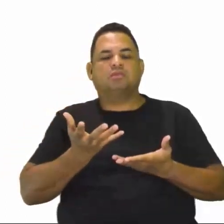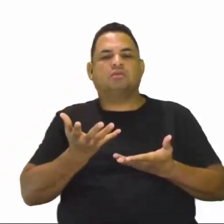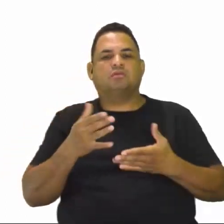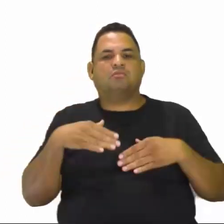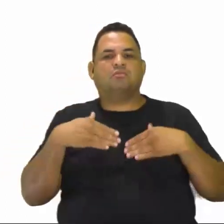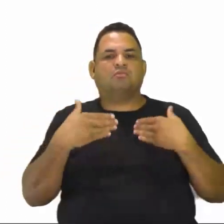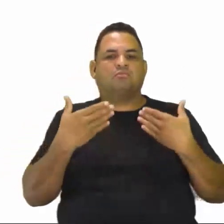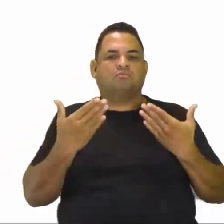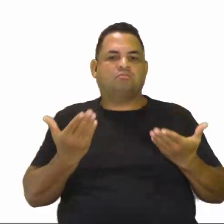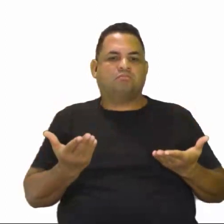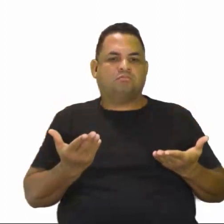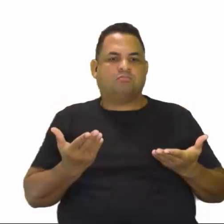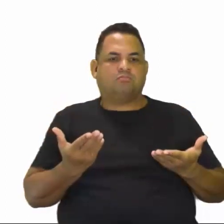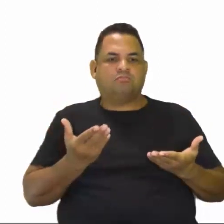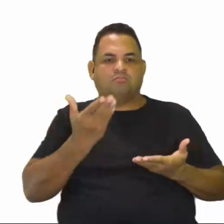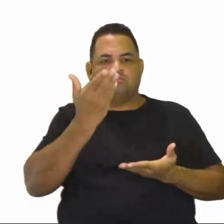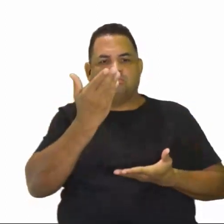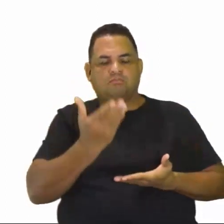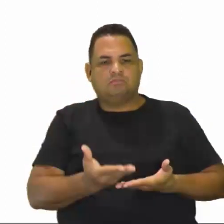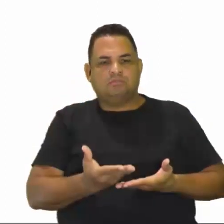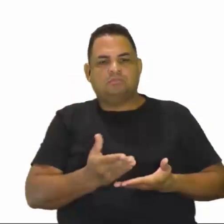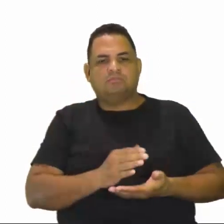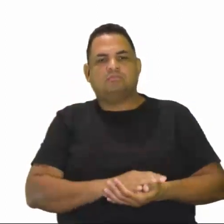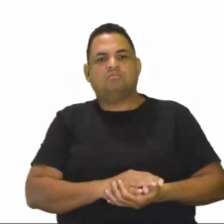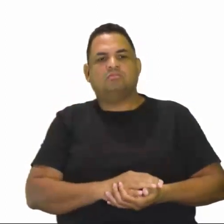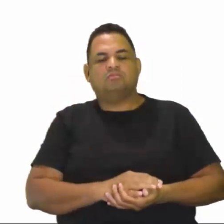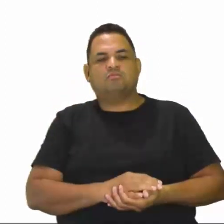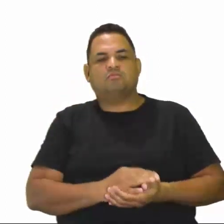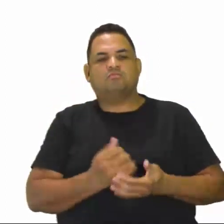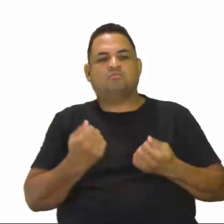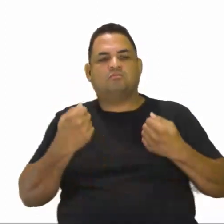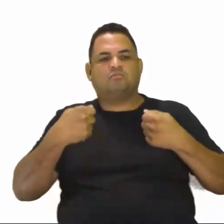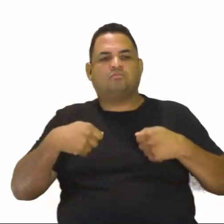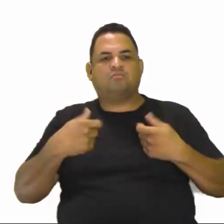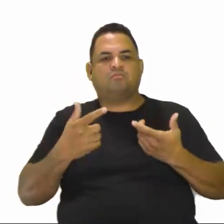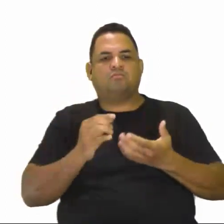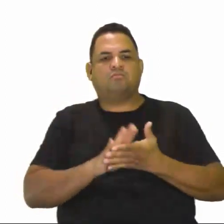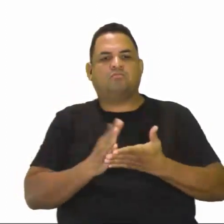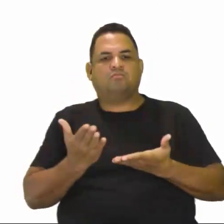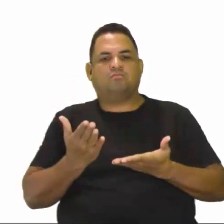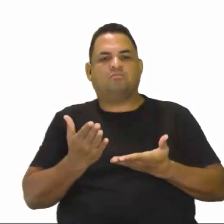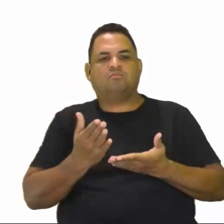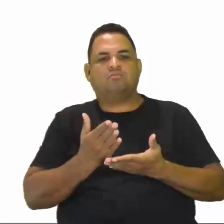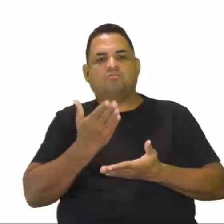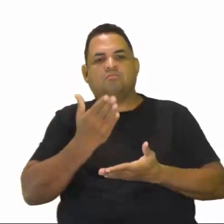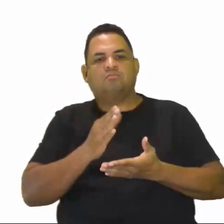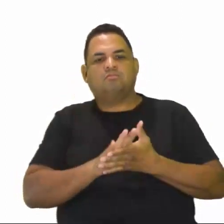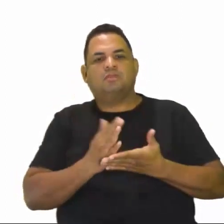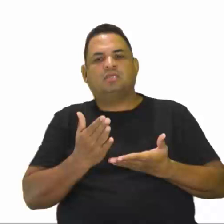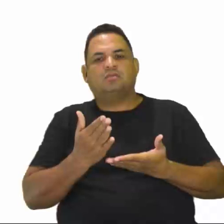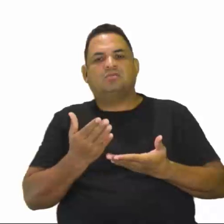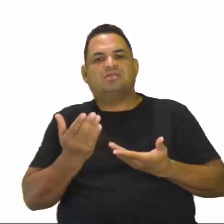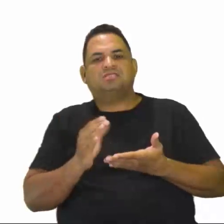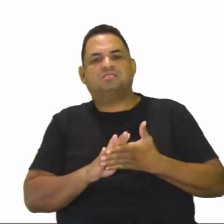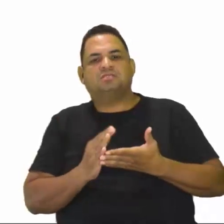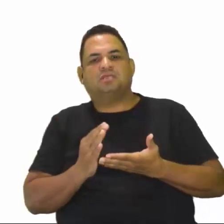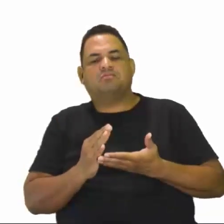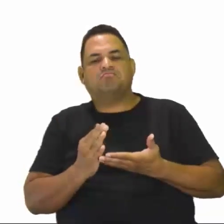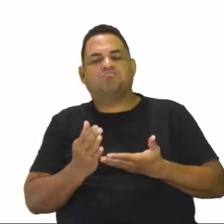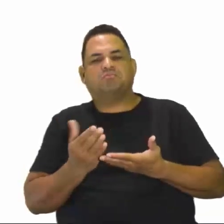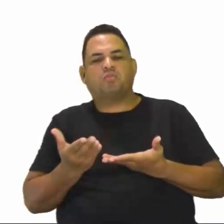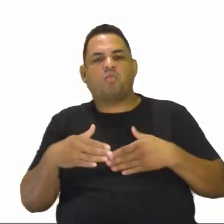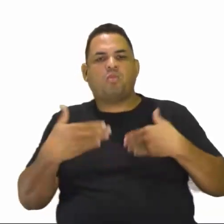determine qual destes indicadores pode determinar essa fraude, qual